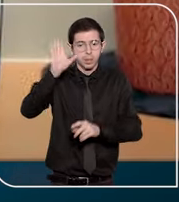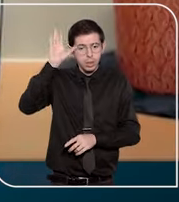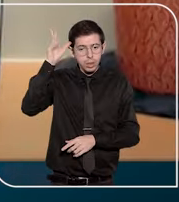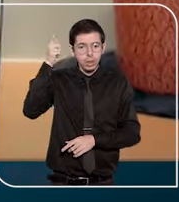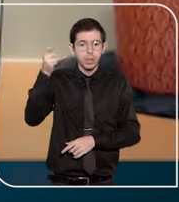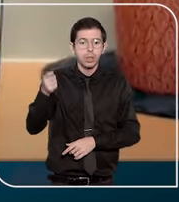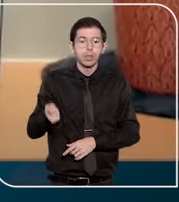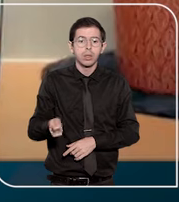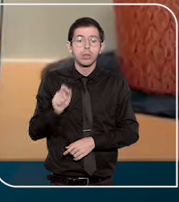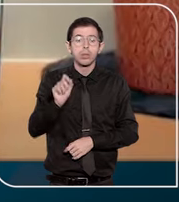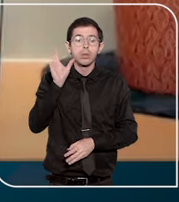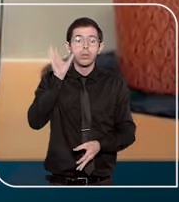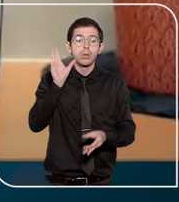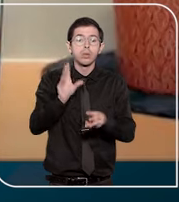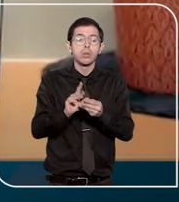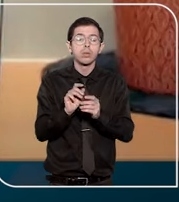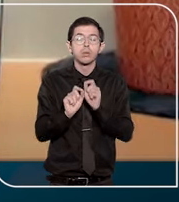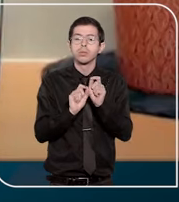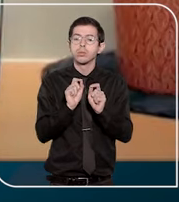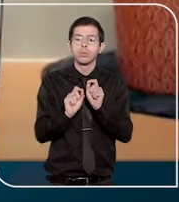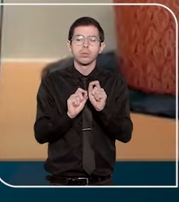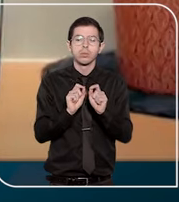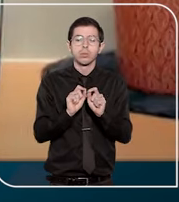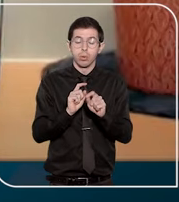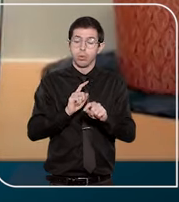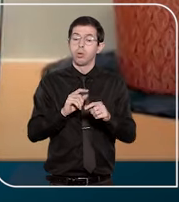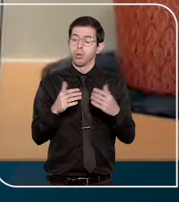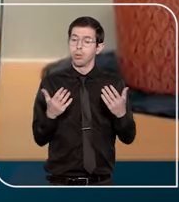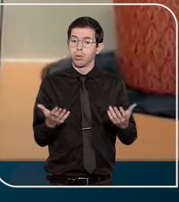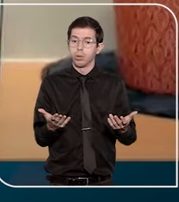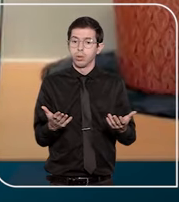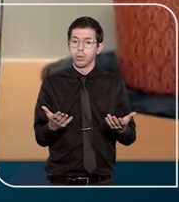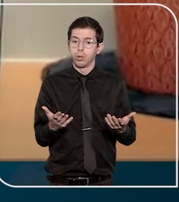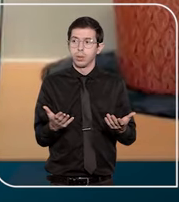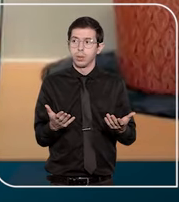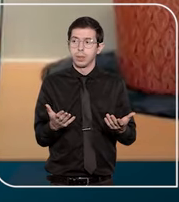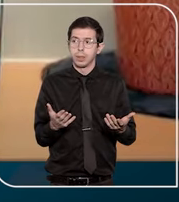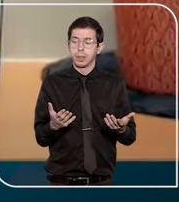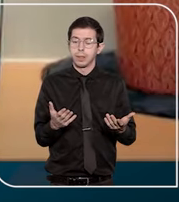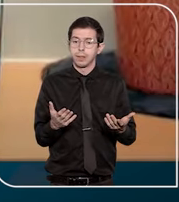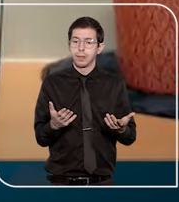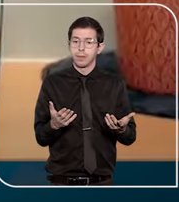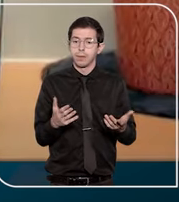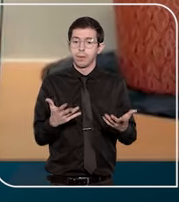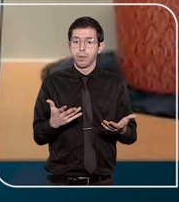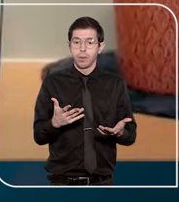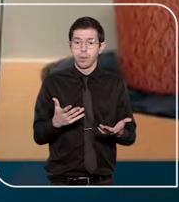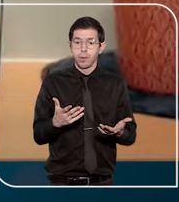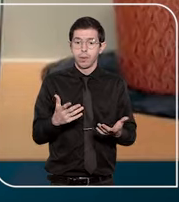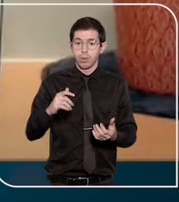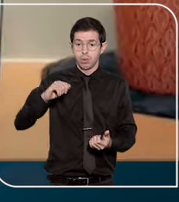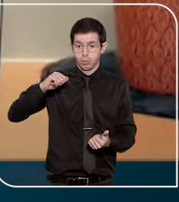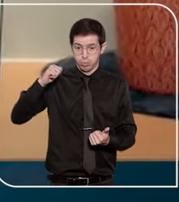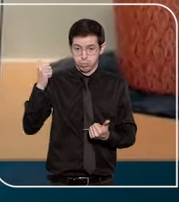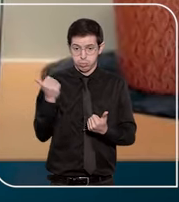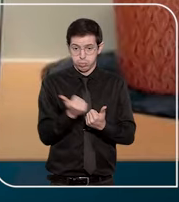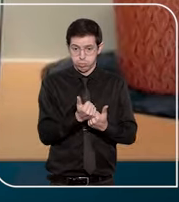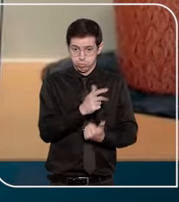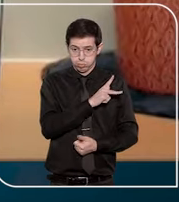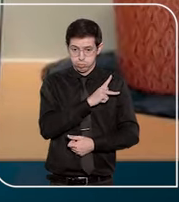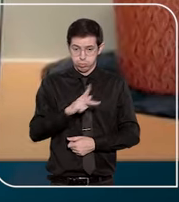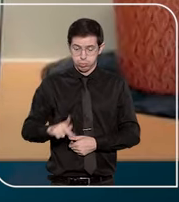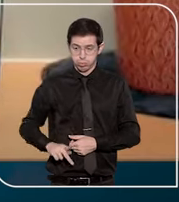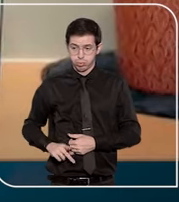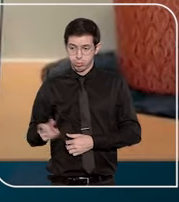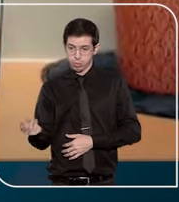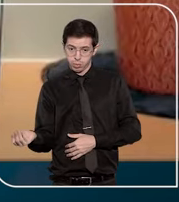o seguinte entendimento: olha, quando o vice-presidente devolve um processo para